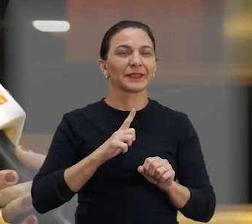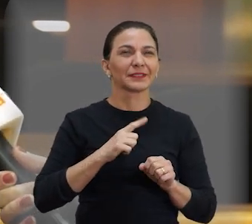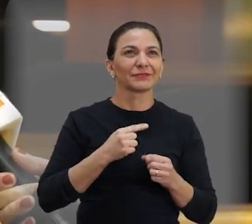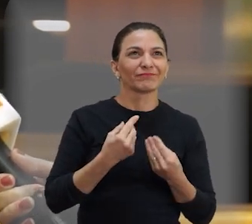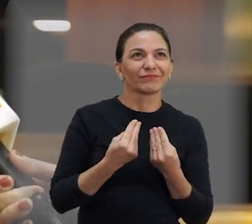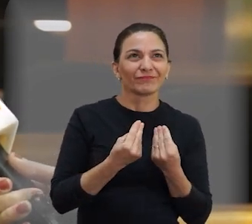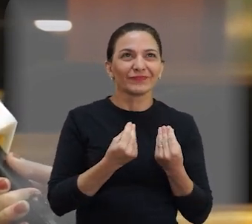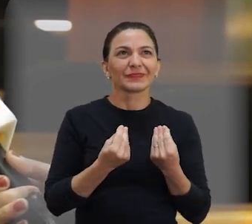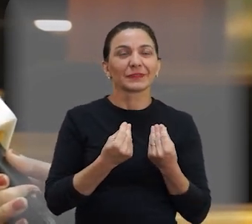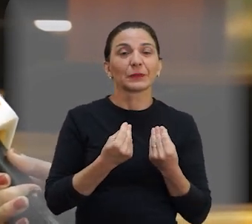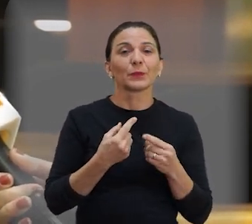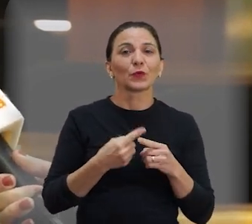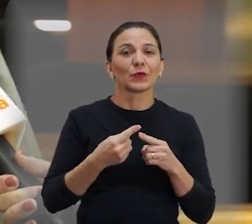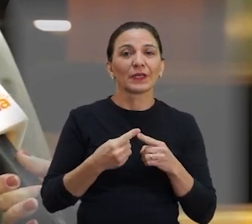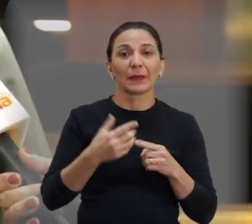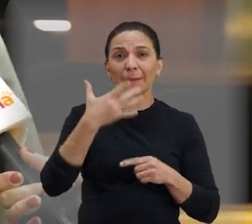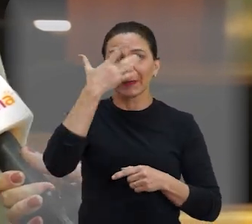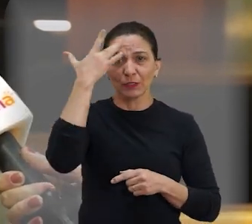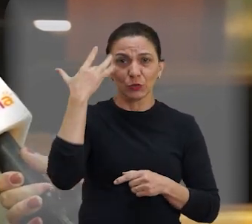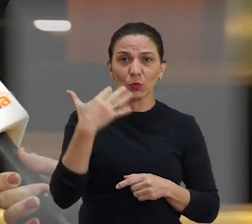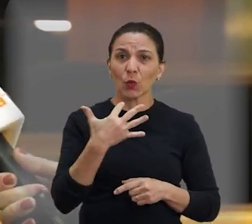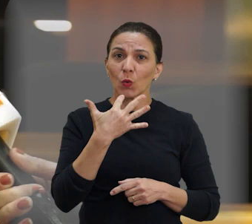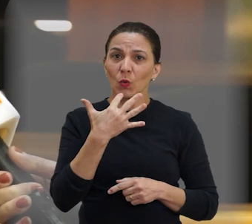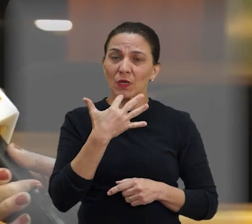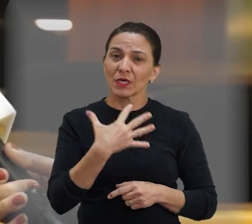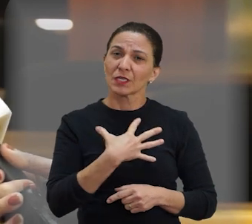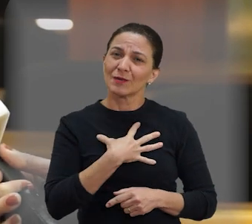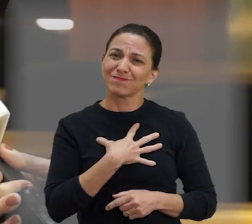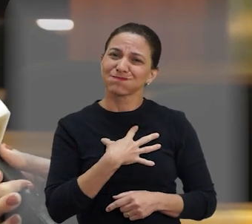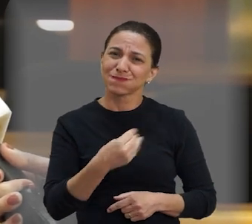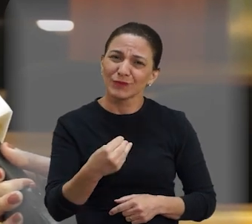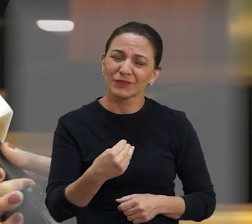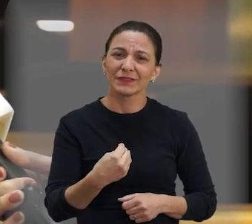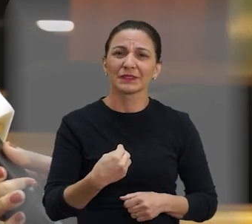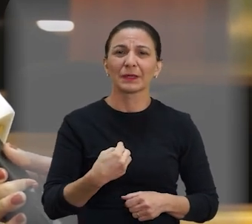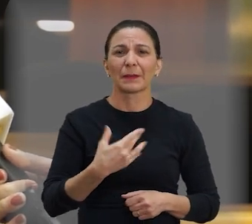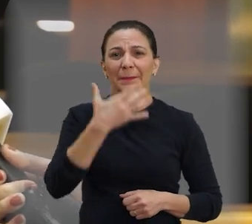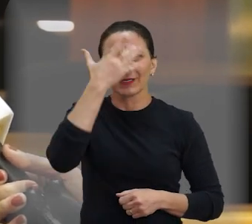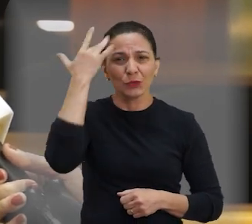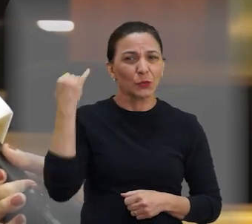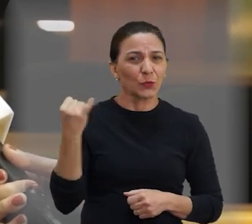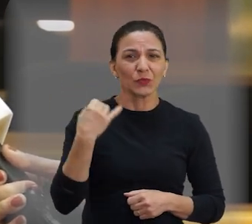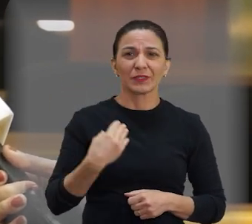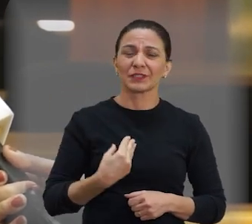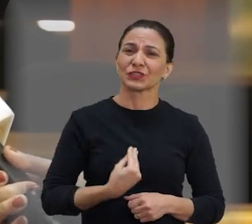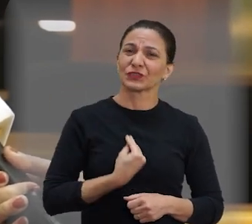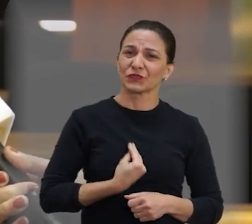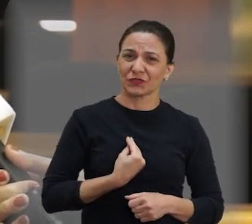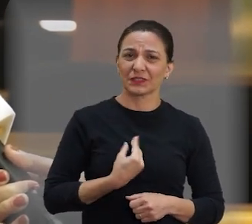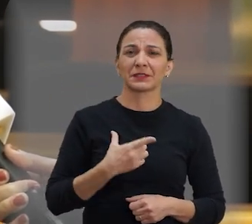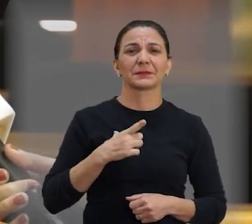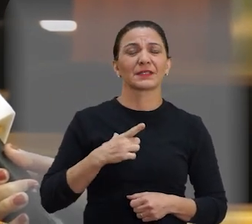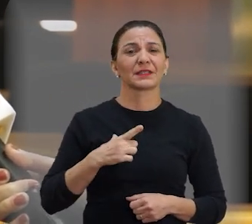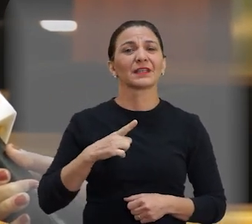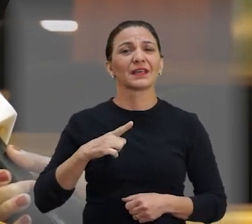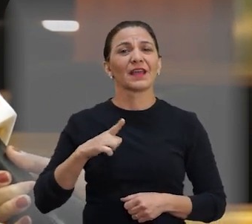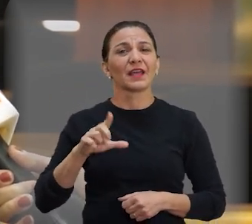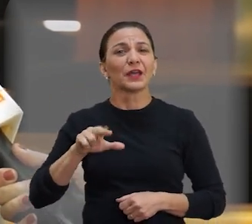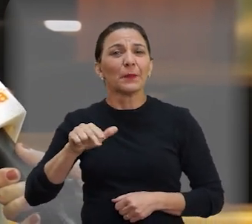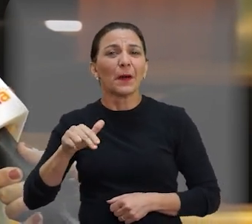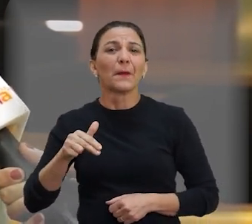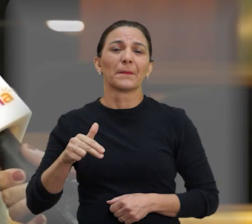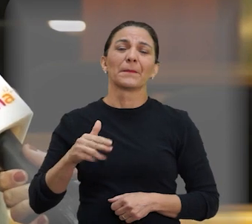que infelizmente eu já perdi algumas pessoas pro suicídio que fizeram parte da minha vida pessoas muito importantes incluindo o